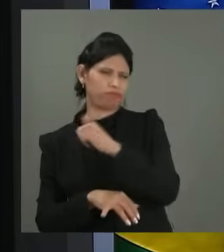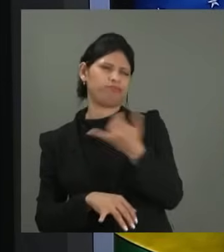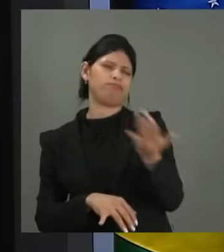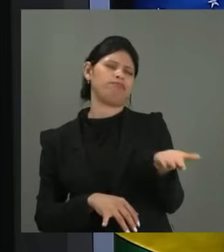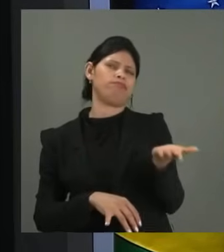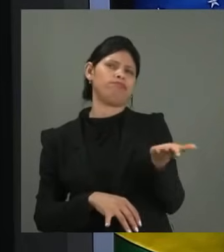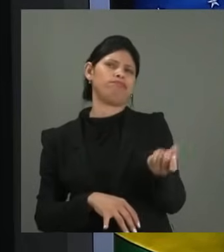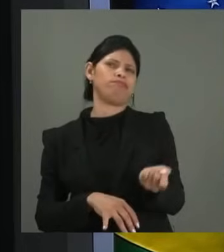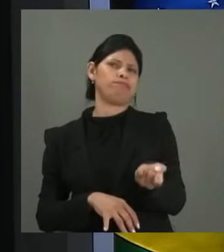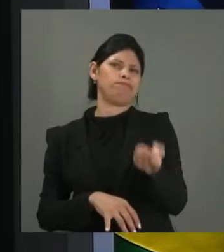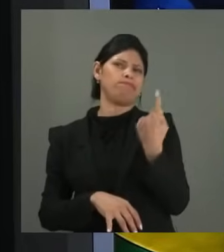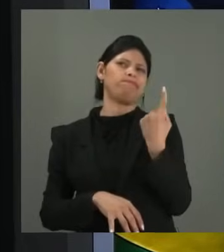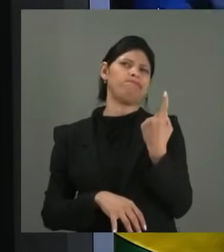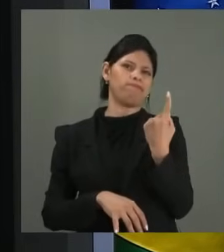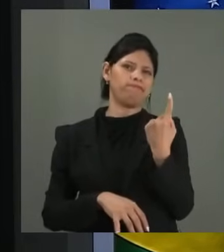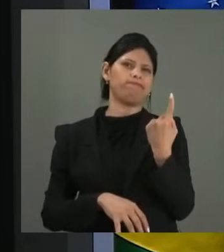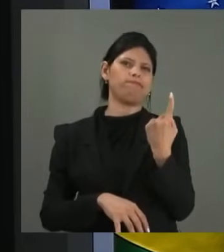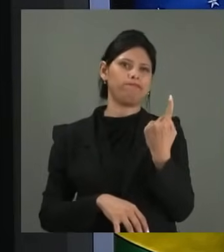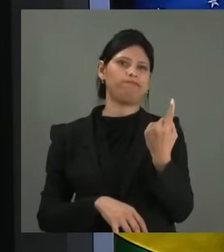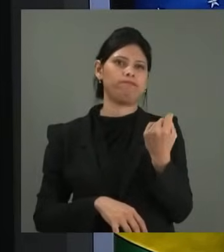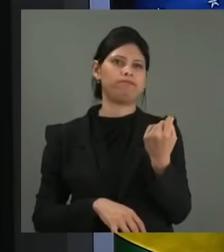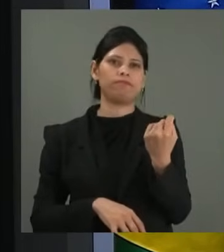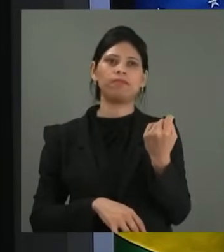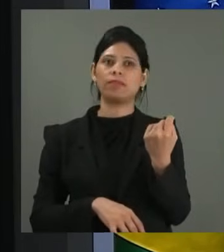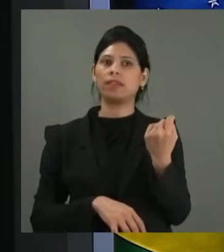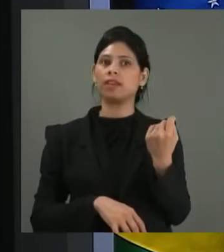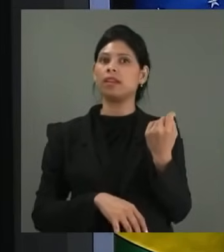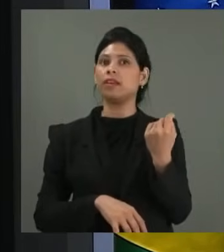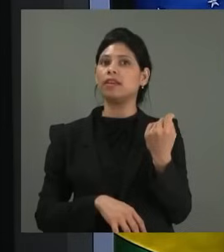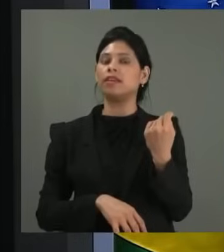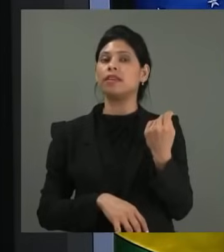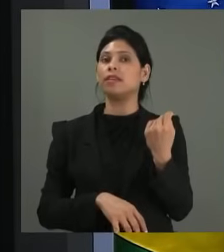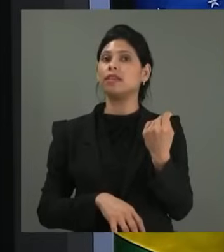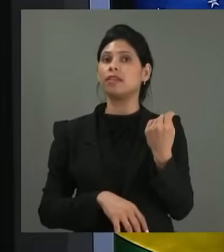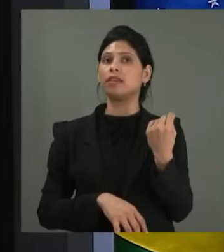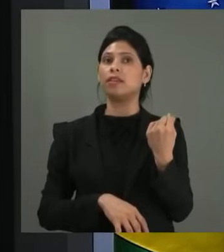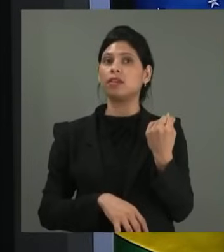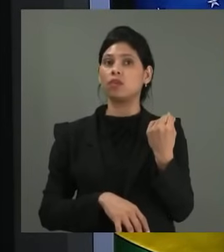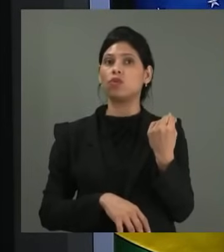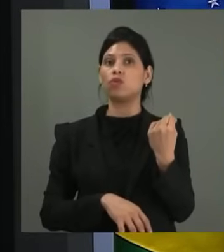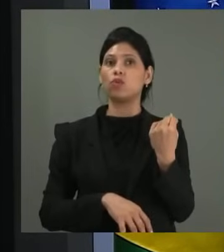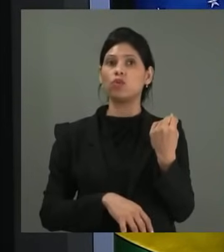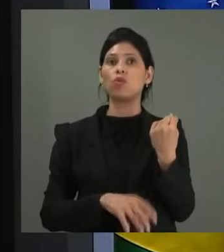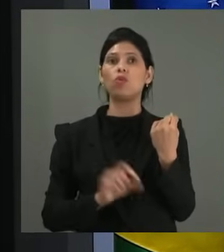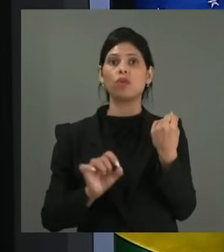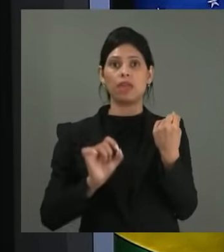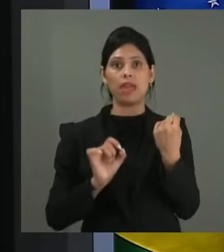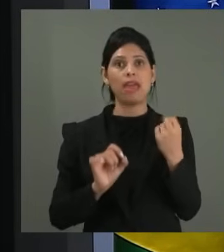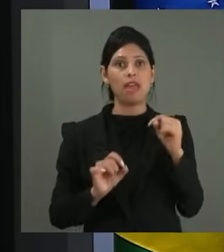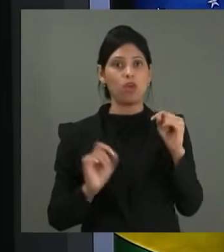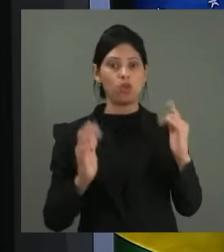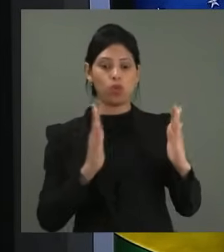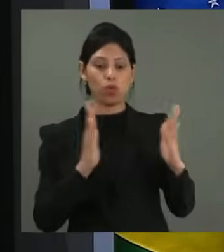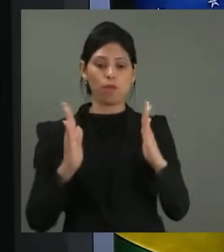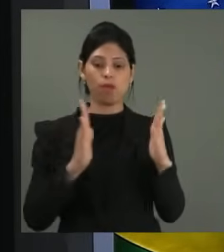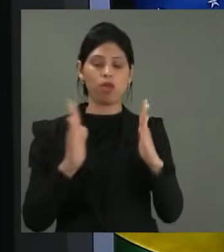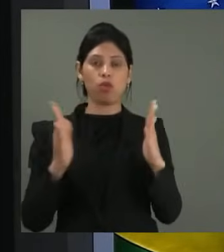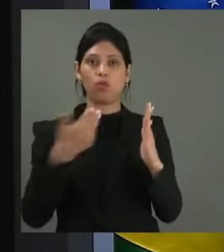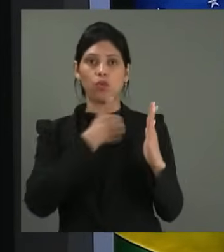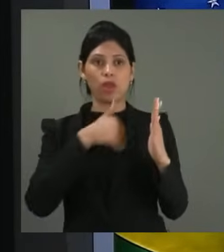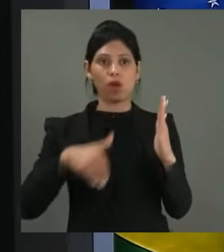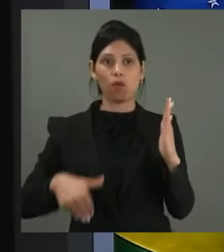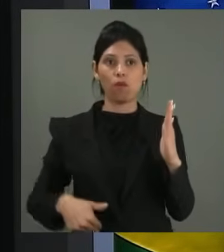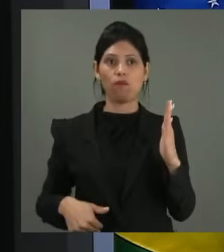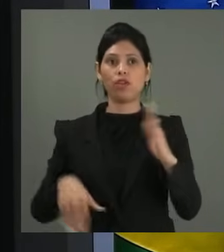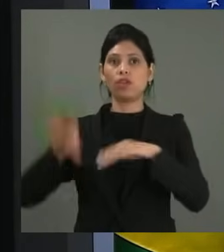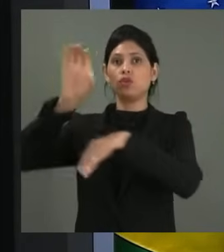estranho, sem falar no desastre que foi a sua gestão à frente do Maranhão, deixando